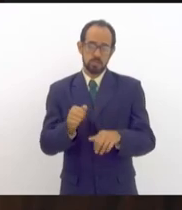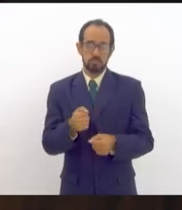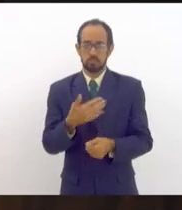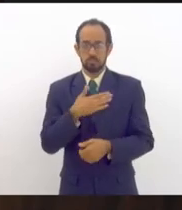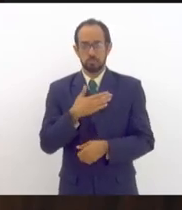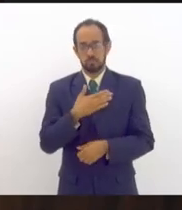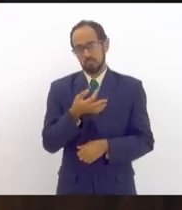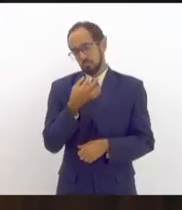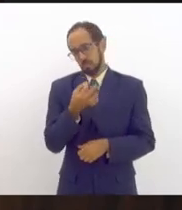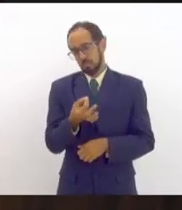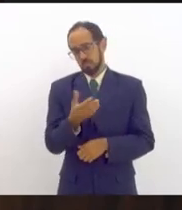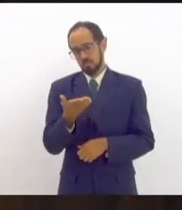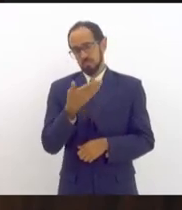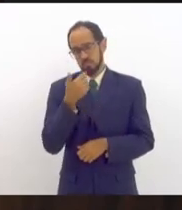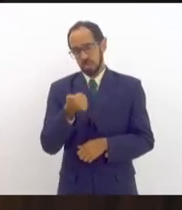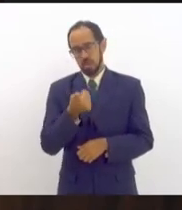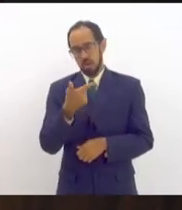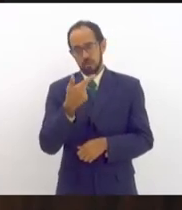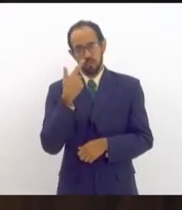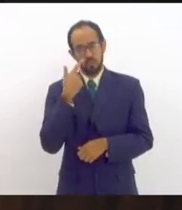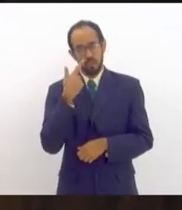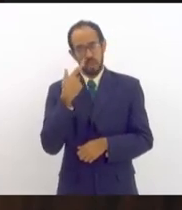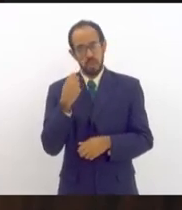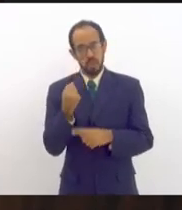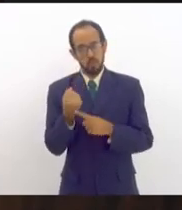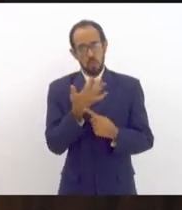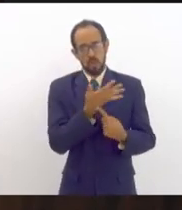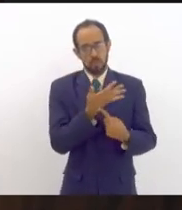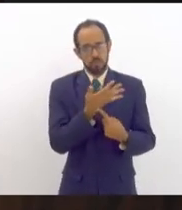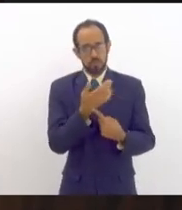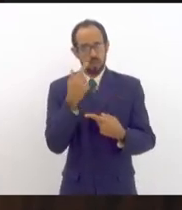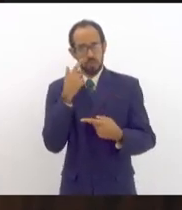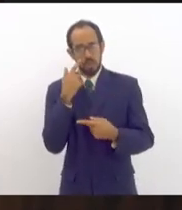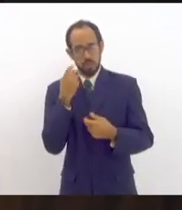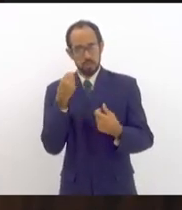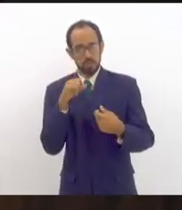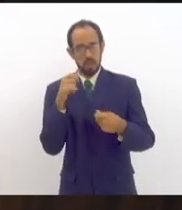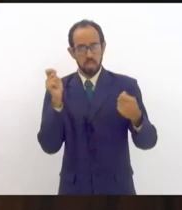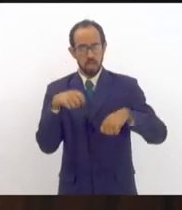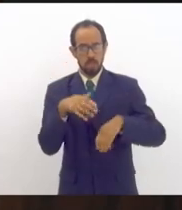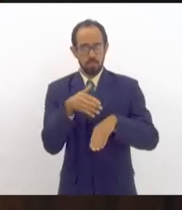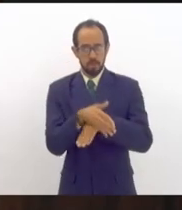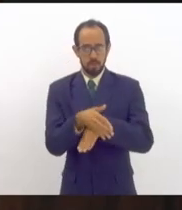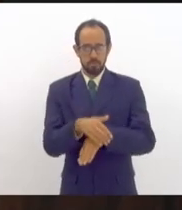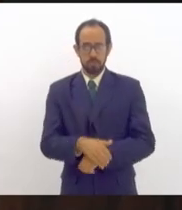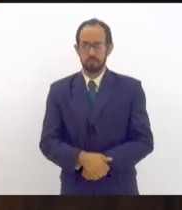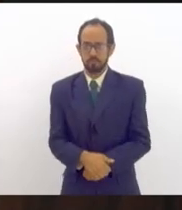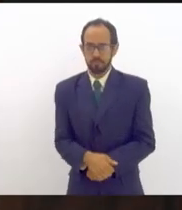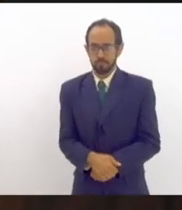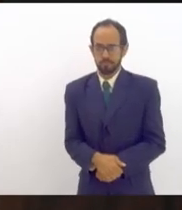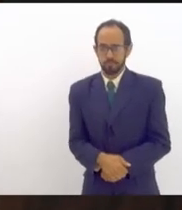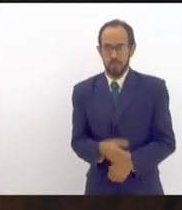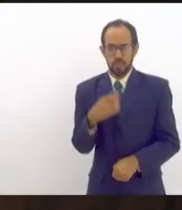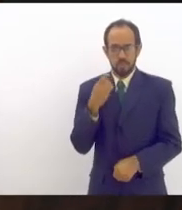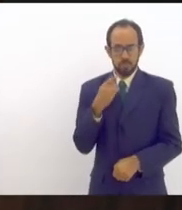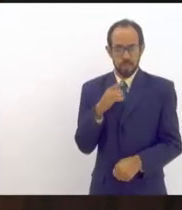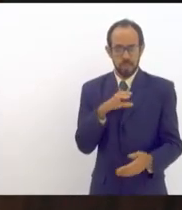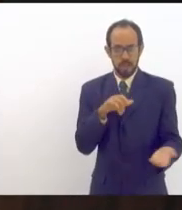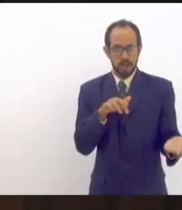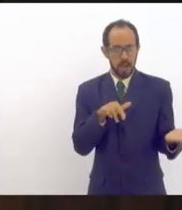verificar a quantidade e ver se é possível adentrar mais alguém Deputado deputada